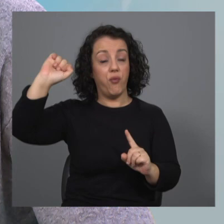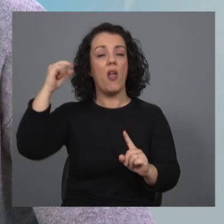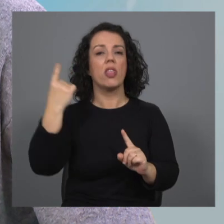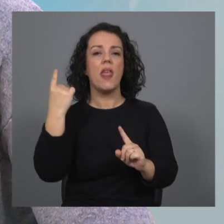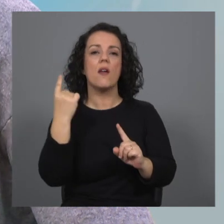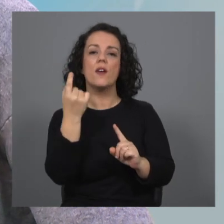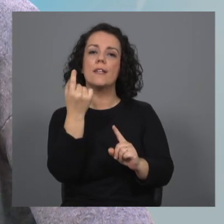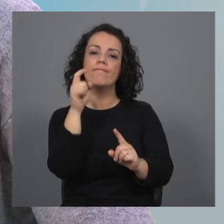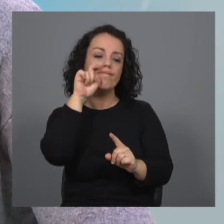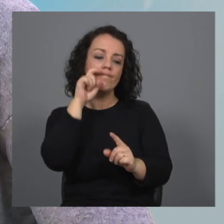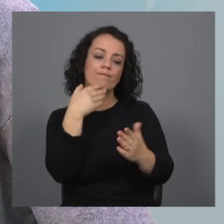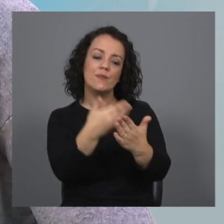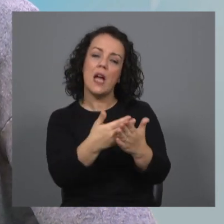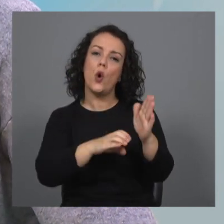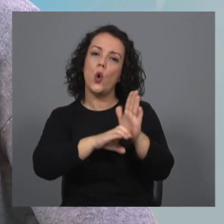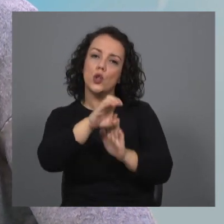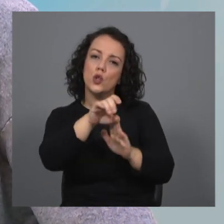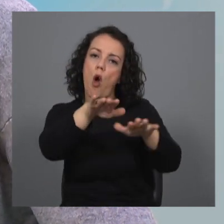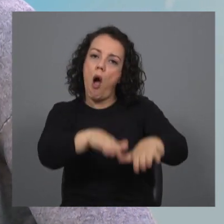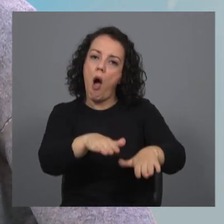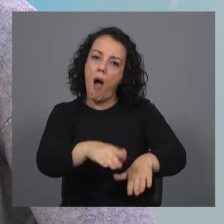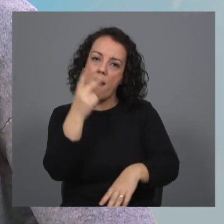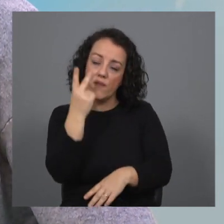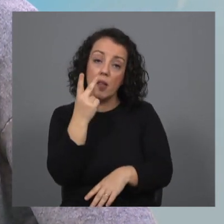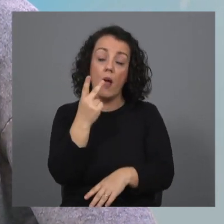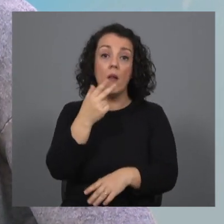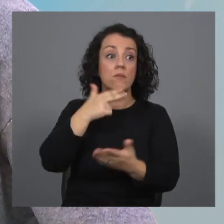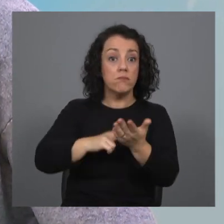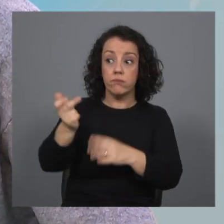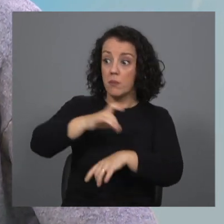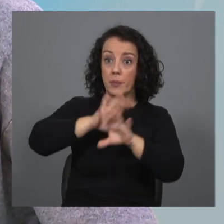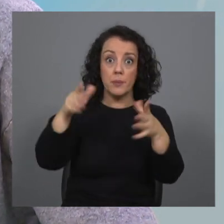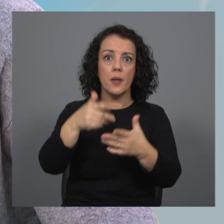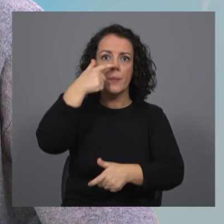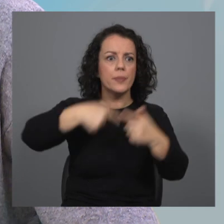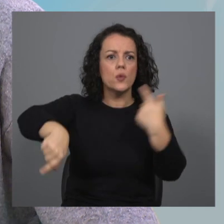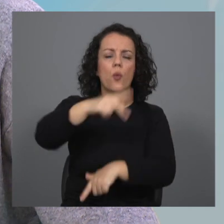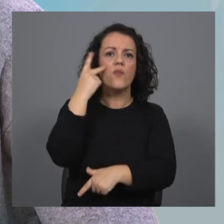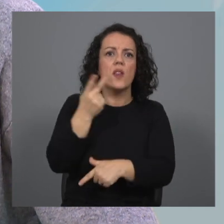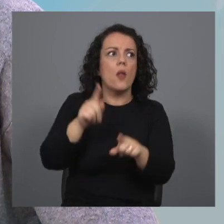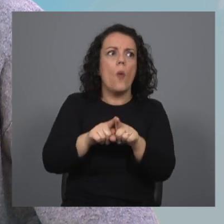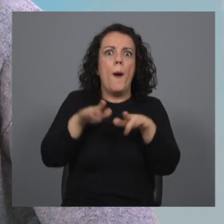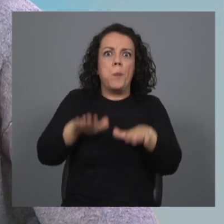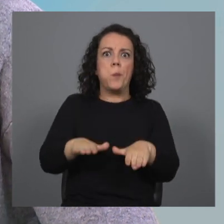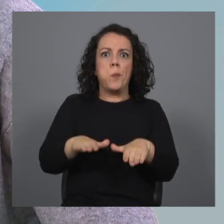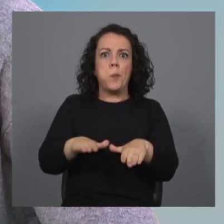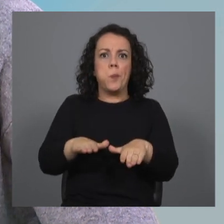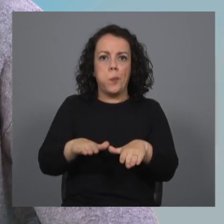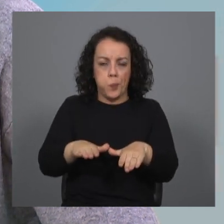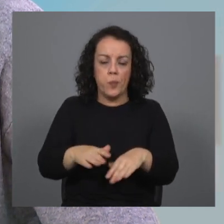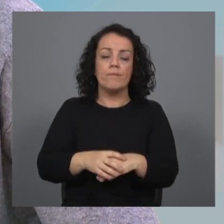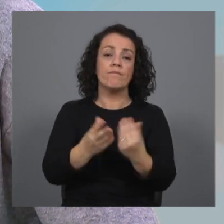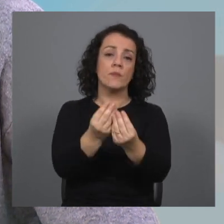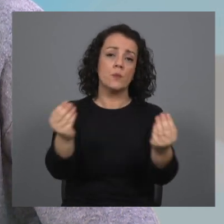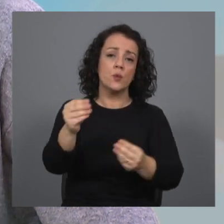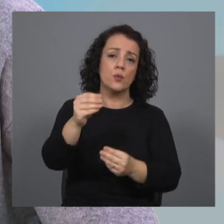a pandemia, tudo isto ficou suspenso, as vidas destas pessoas ficaram suspensas, e, portanto, temos muitas situações